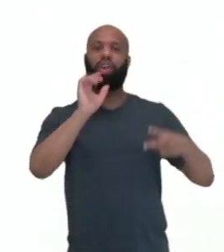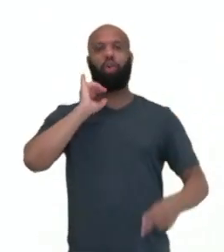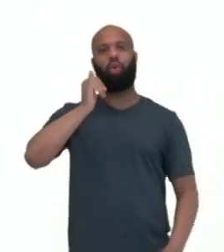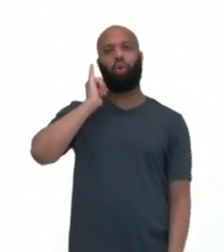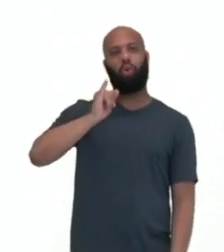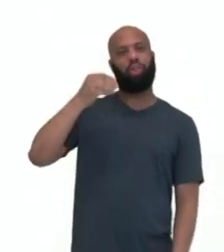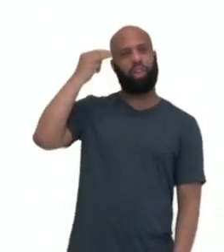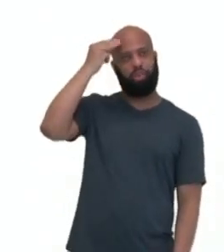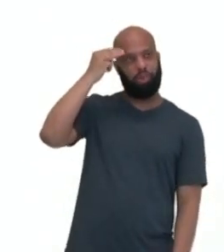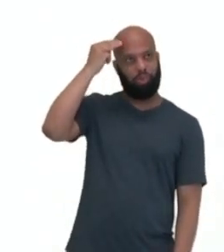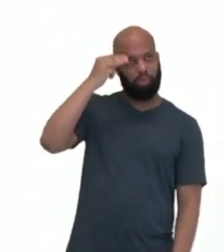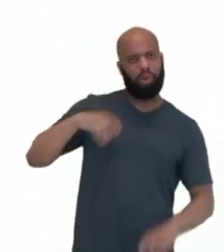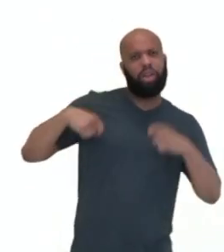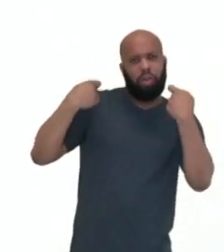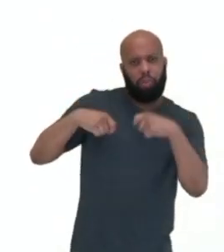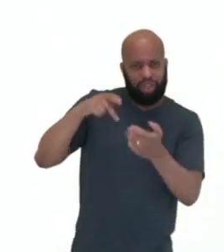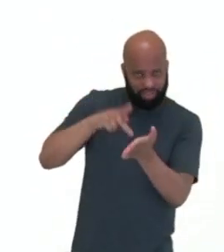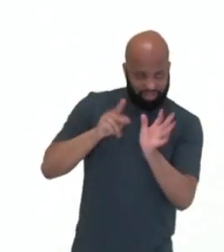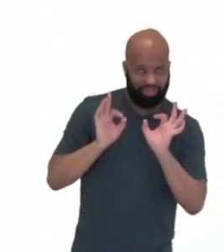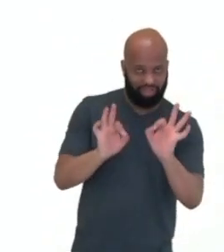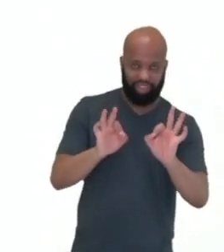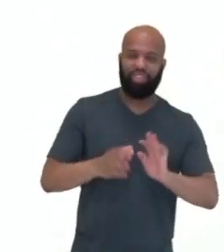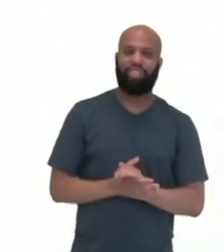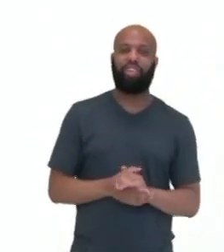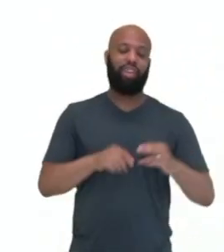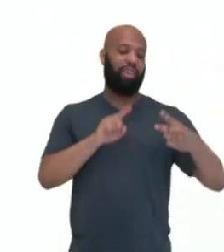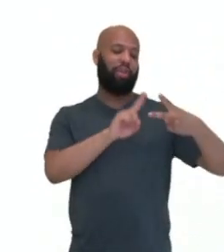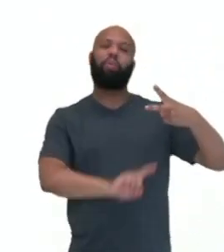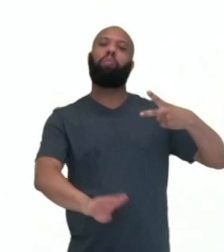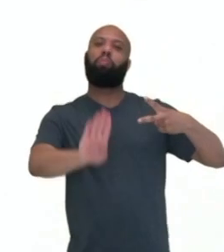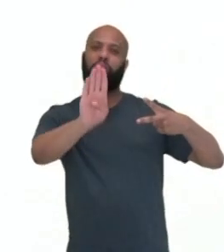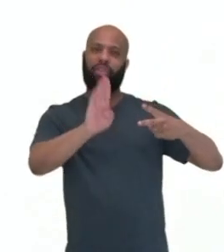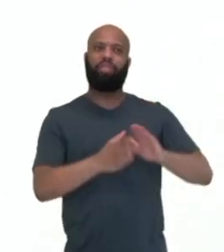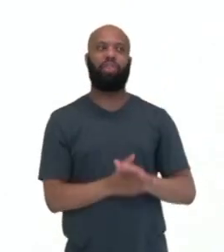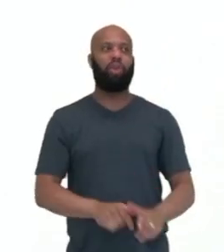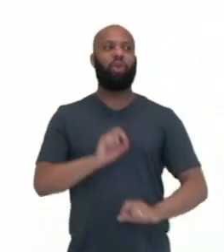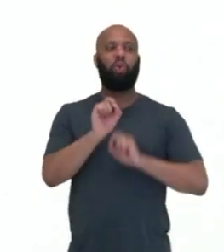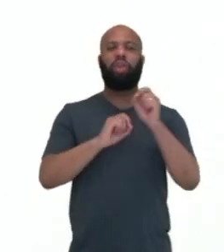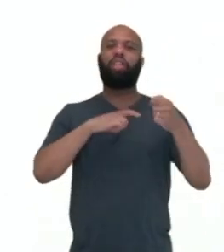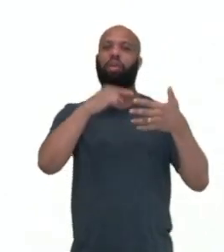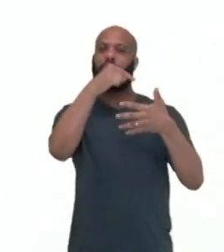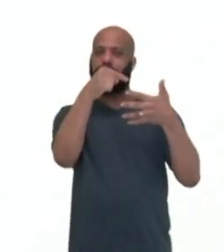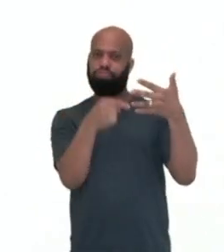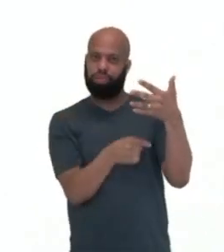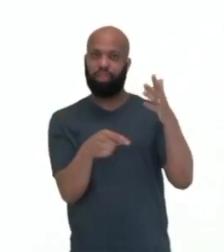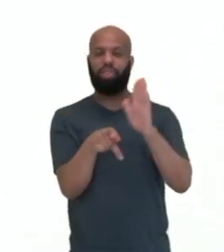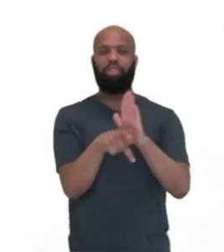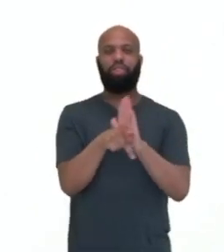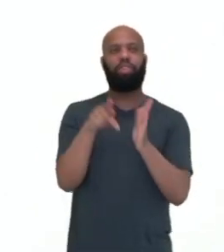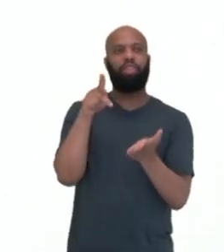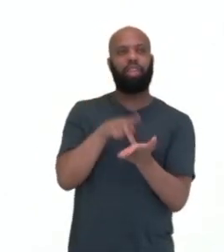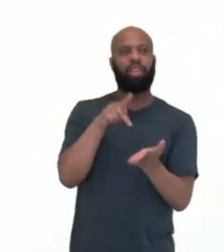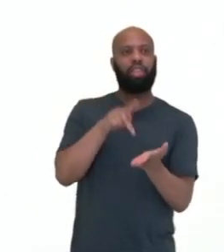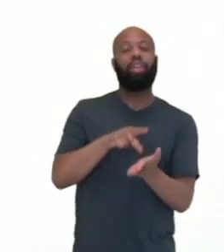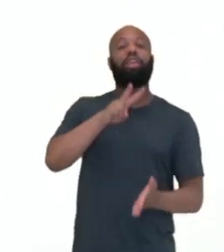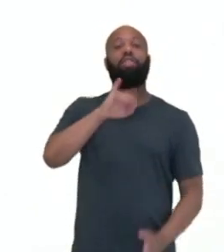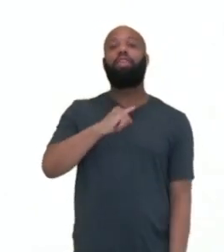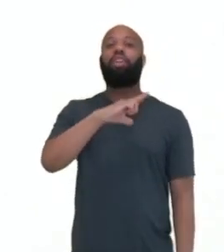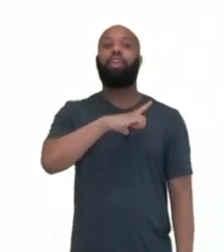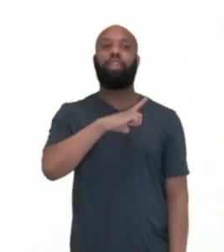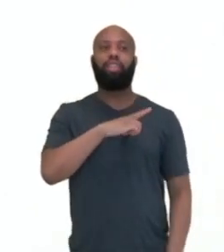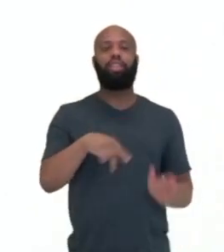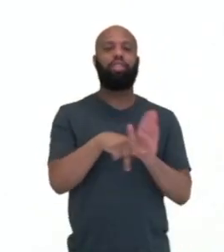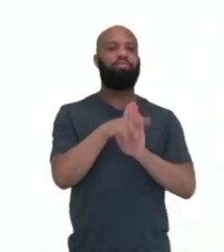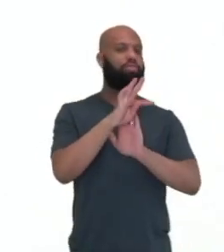de memórias deve ser real? Letra B. Quais os aspectos de realidade que devem estar presentes